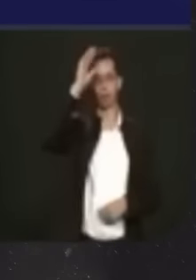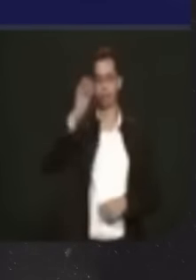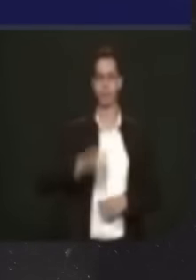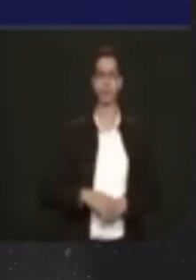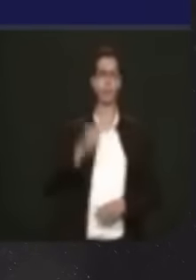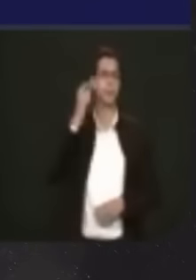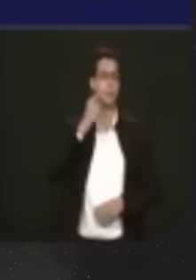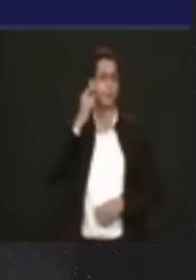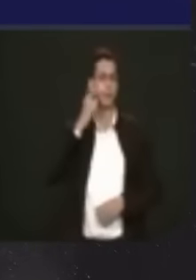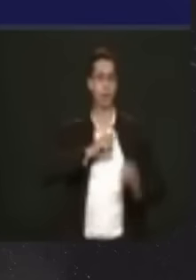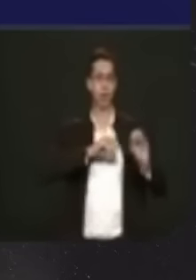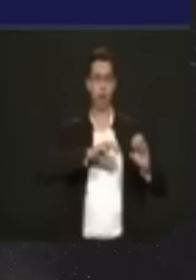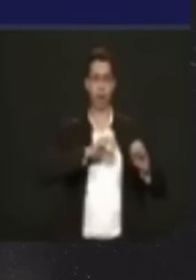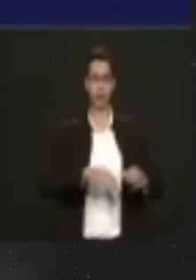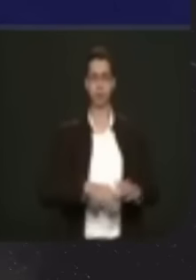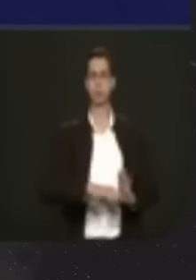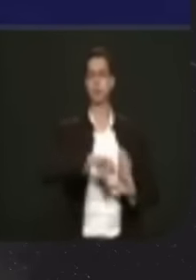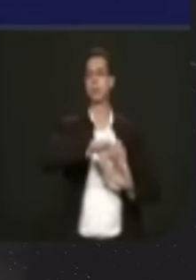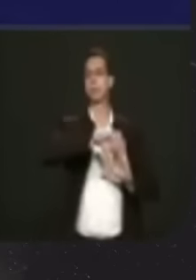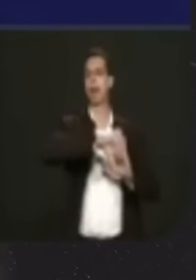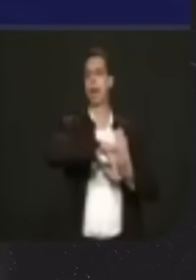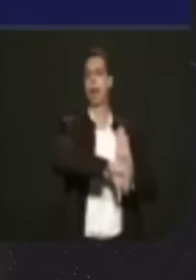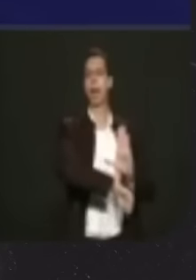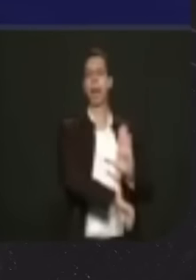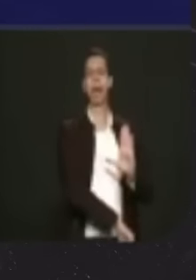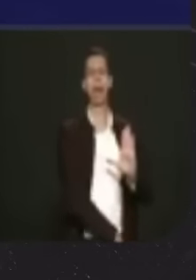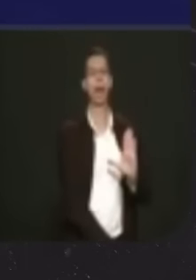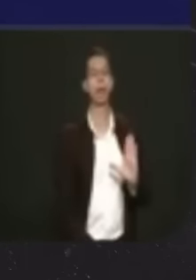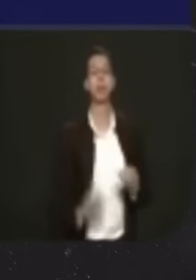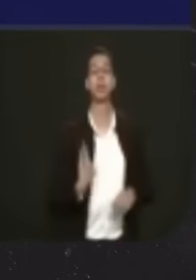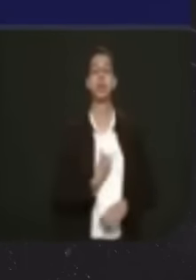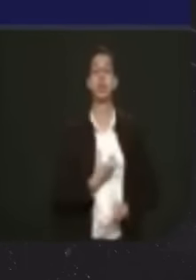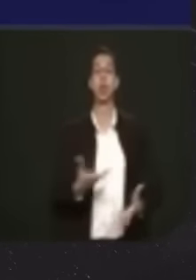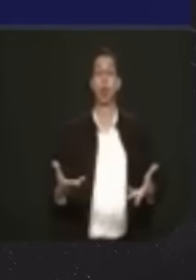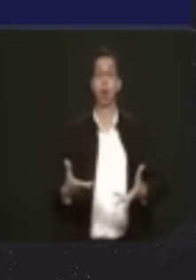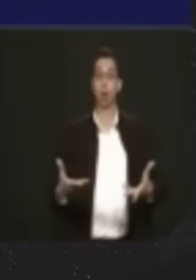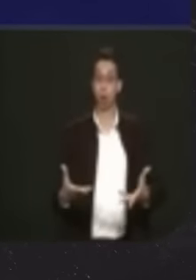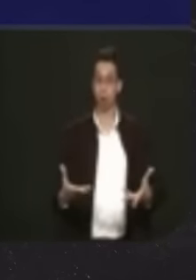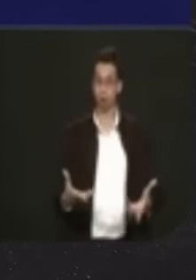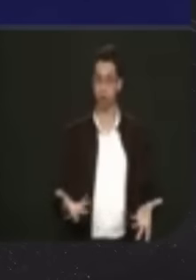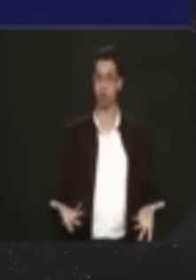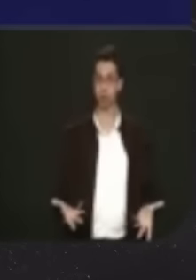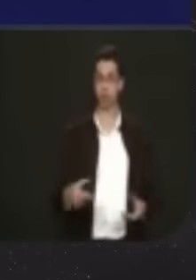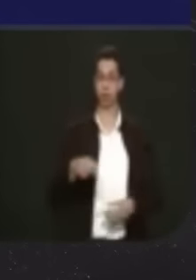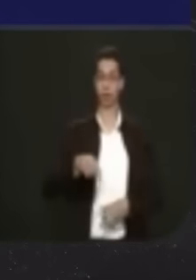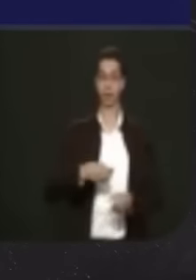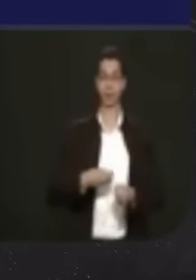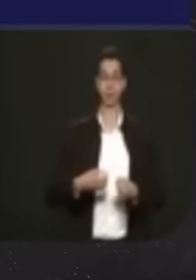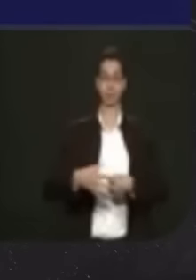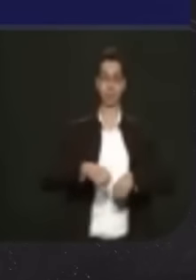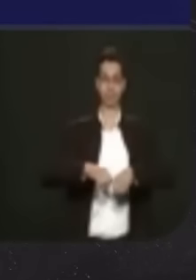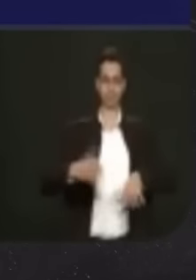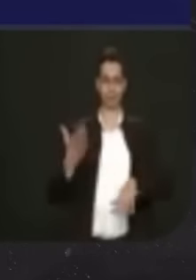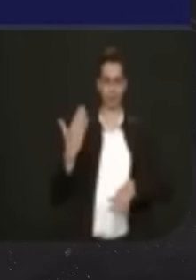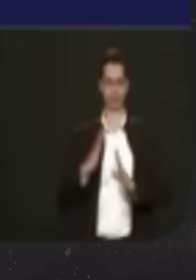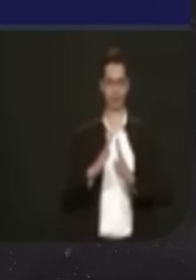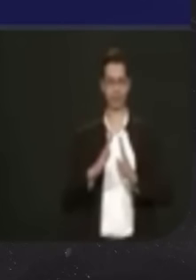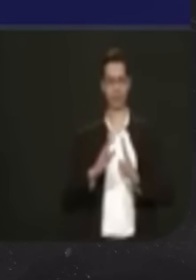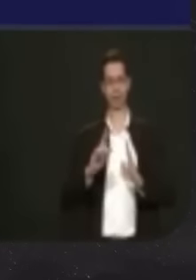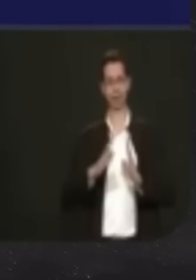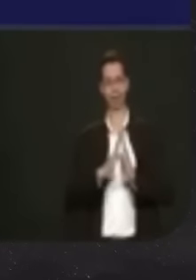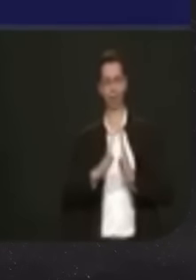na educação a gente vai pior hoje do que no auge da pandemia São Paulo foi a capital que mais caiu no ranking nacional de